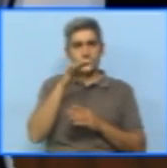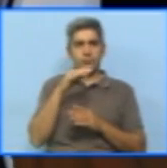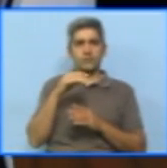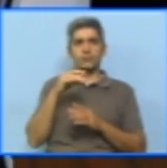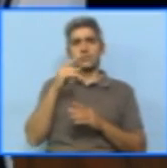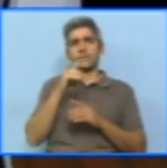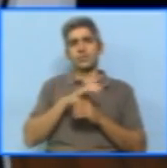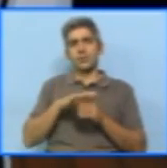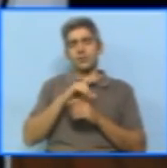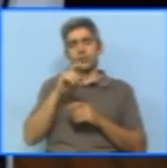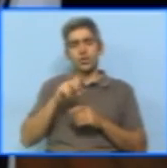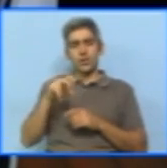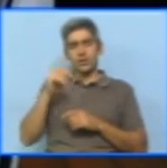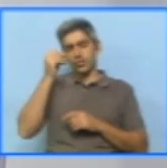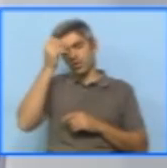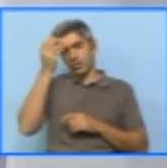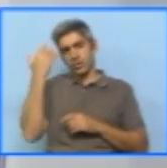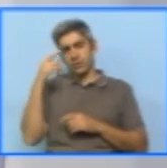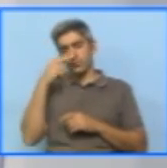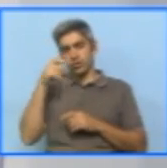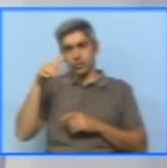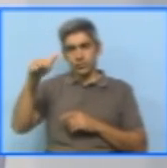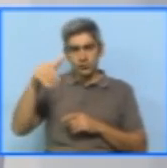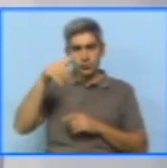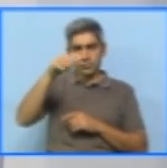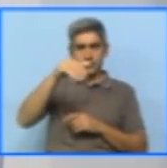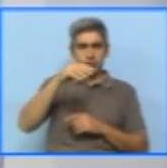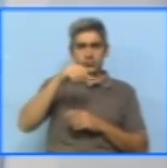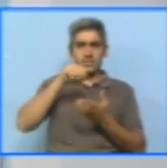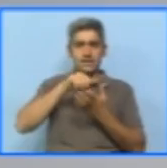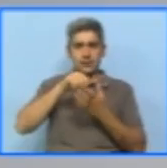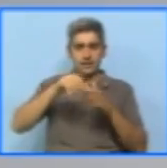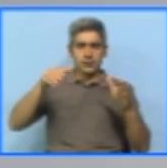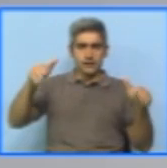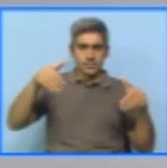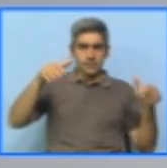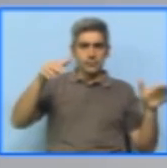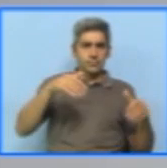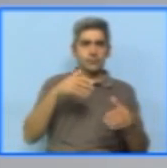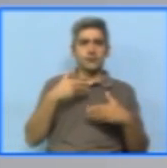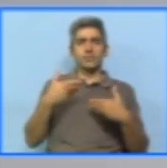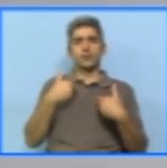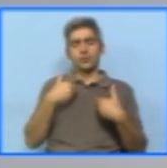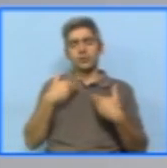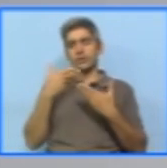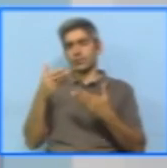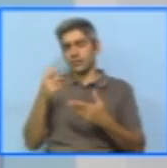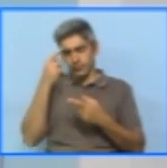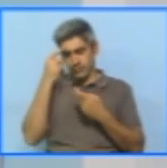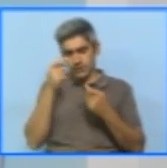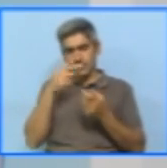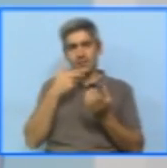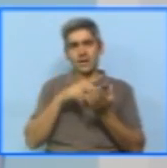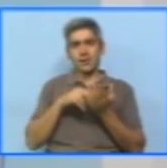zonas esquecidas, trazer essas pessoas que estão na periferia para o centro, ajudar-nos a pensar sobre essas realidades,